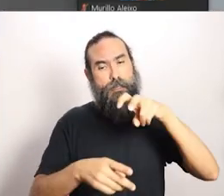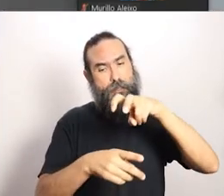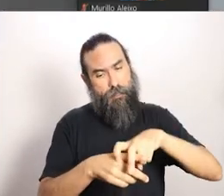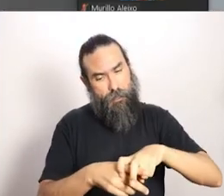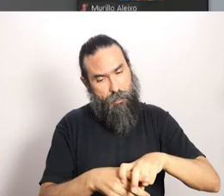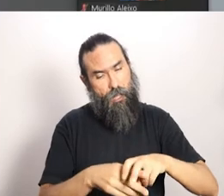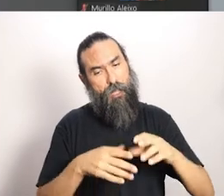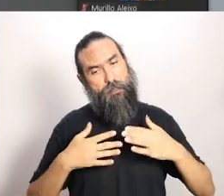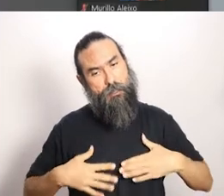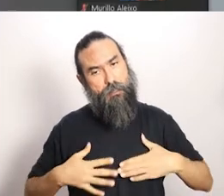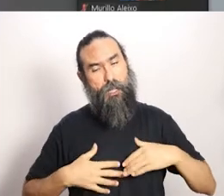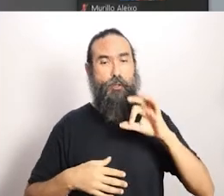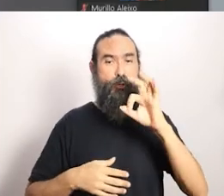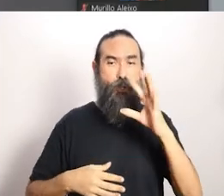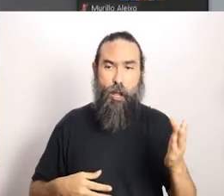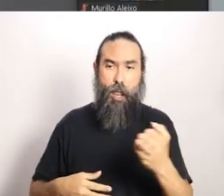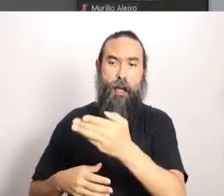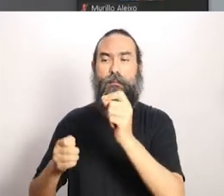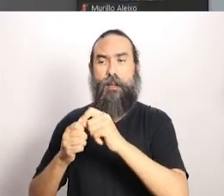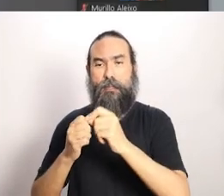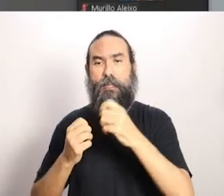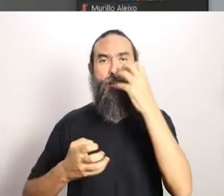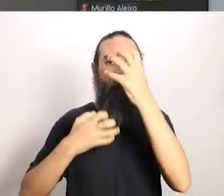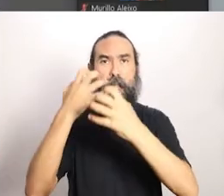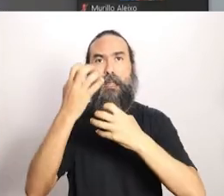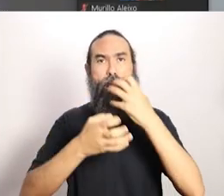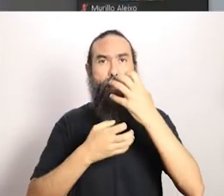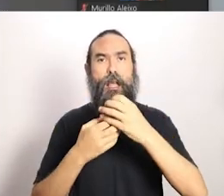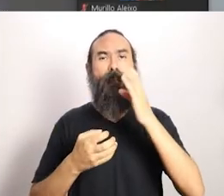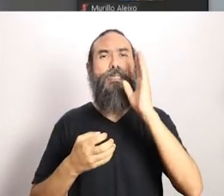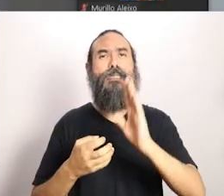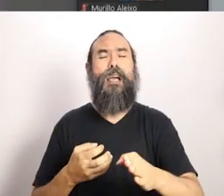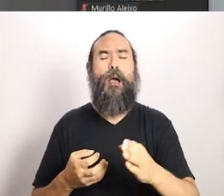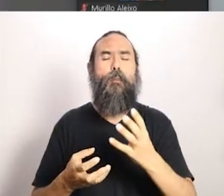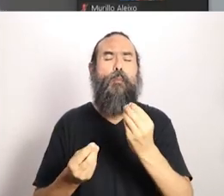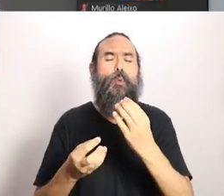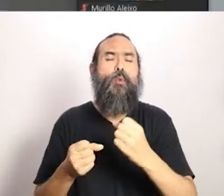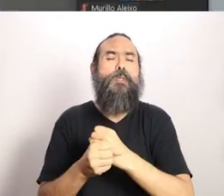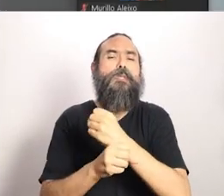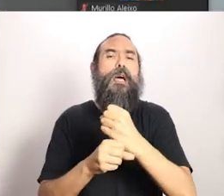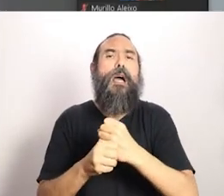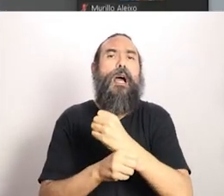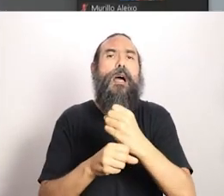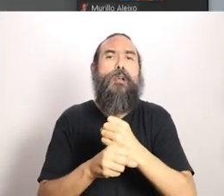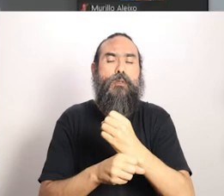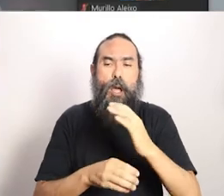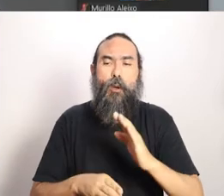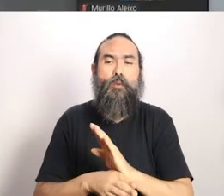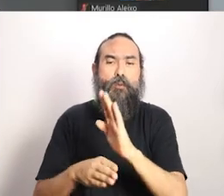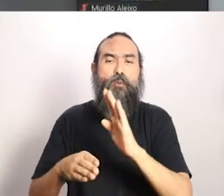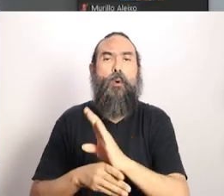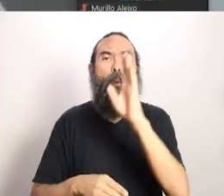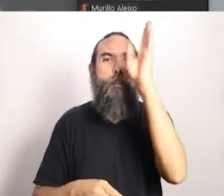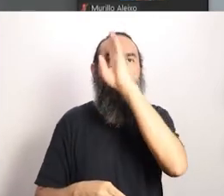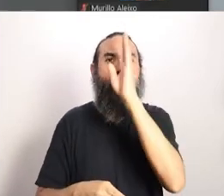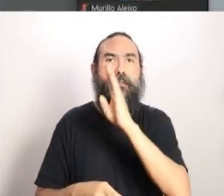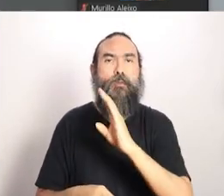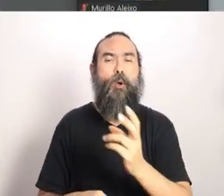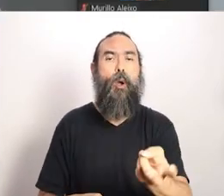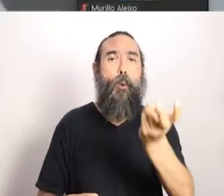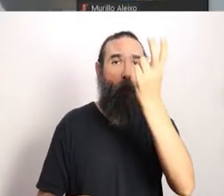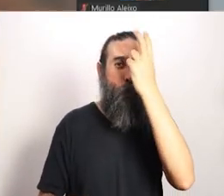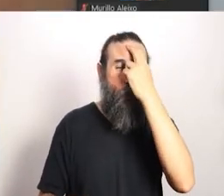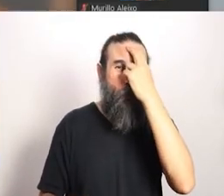usufruir do seu trabalho de mais de 60 anos de cultura popular. Ela já contribuiu demais nesse país para